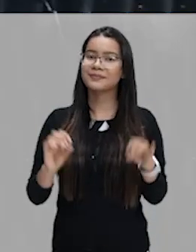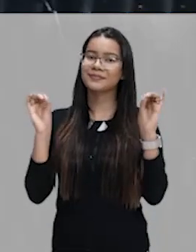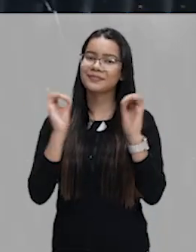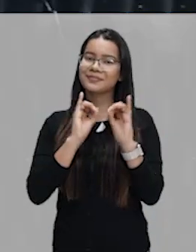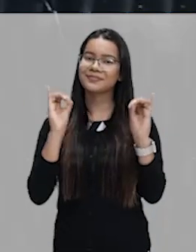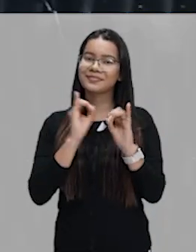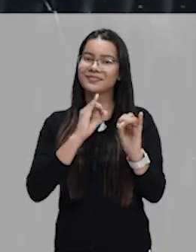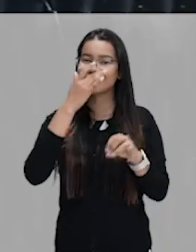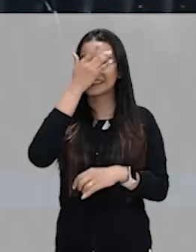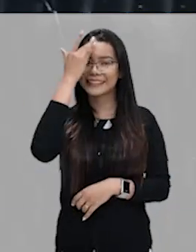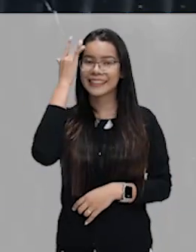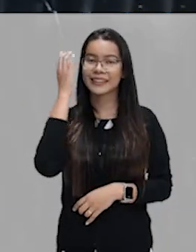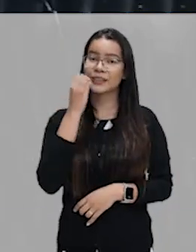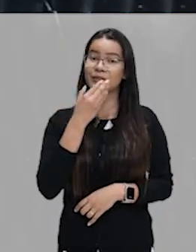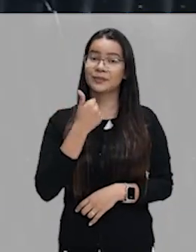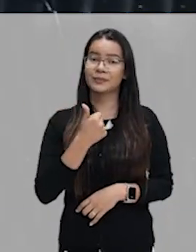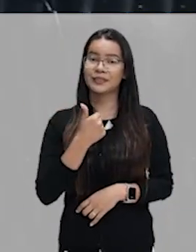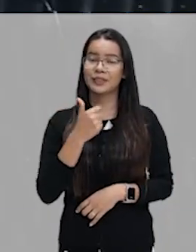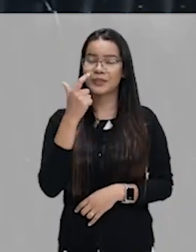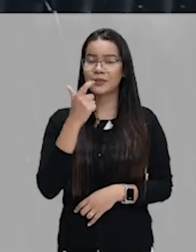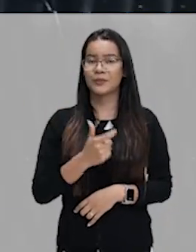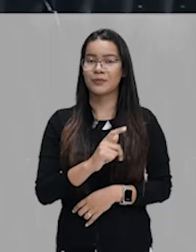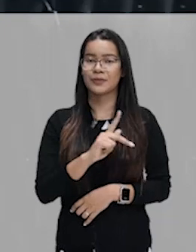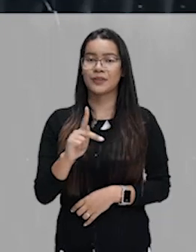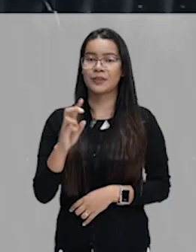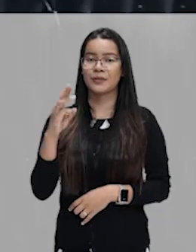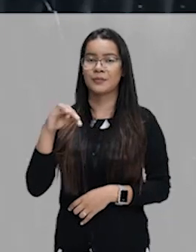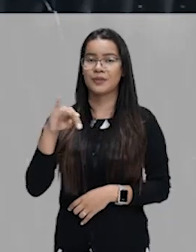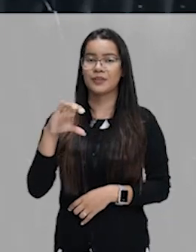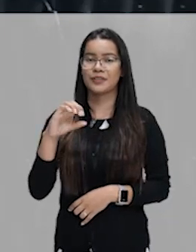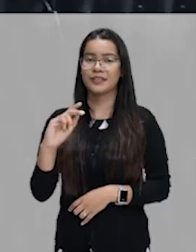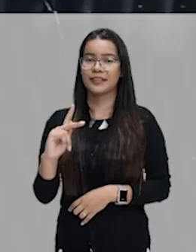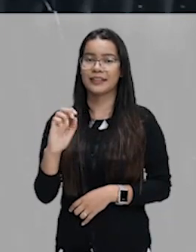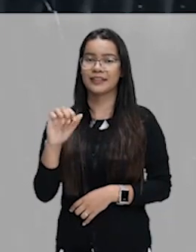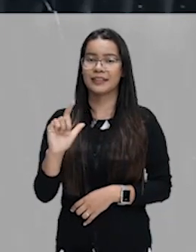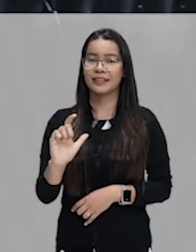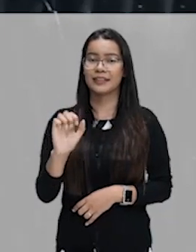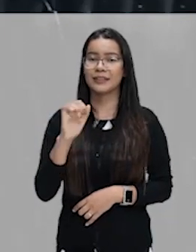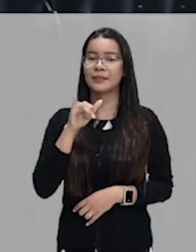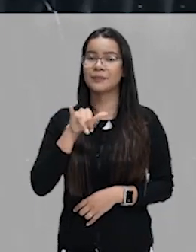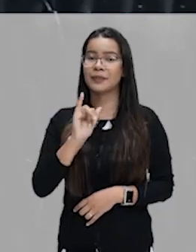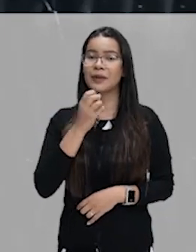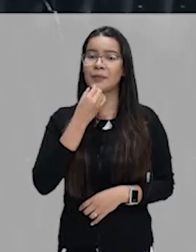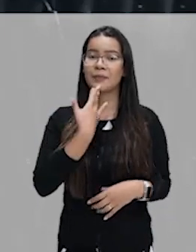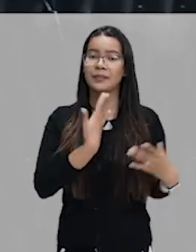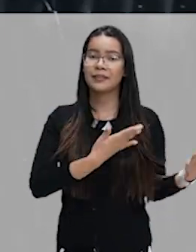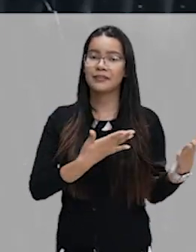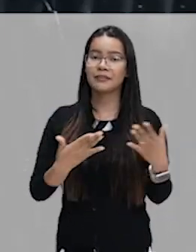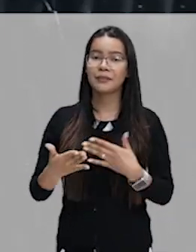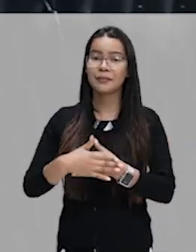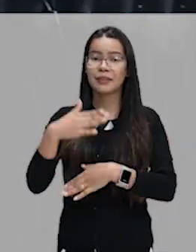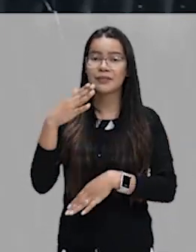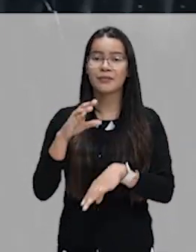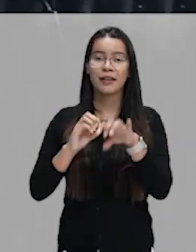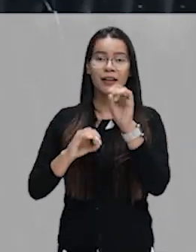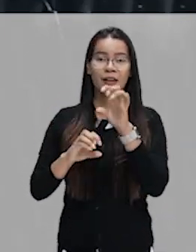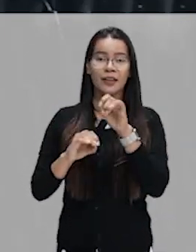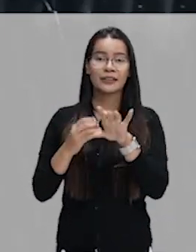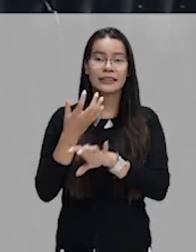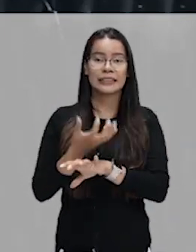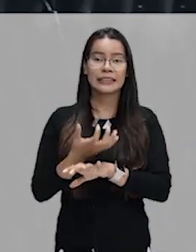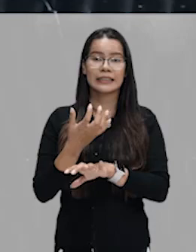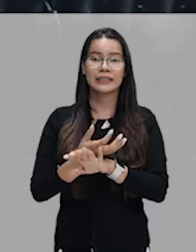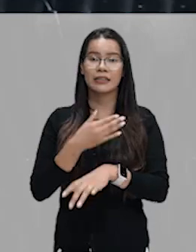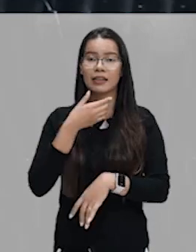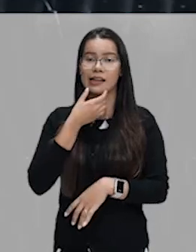Hello everybody, I'm Teacher Michelle, welcome to an English class. Bem-vindos pessoal a mais uma aula de inglês, eu sou a professora